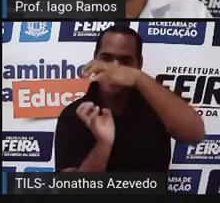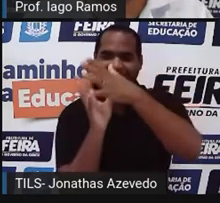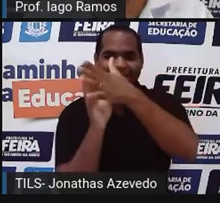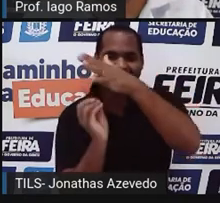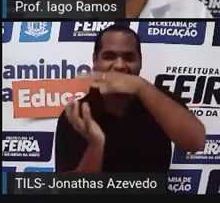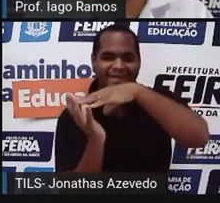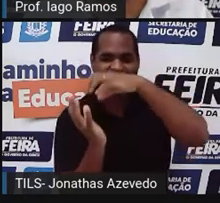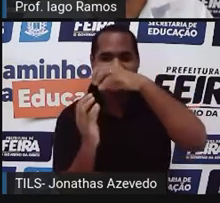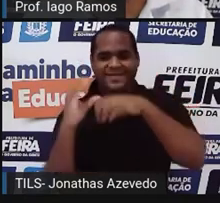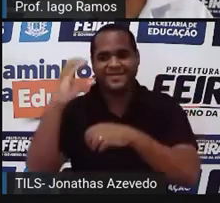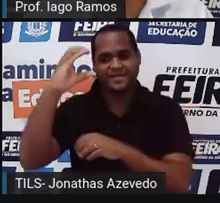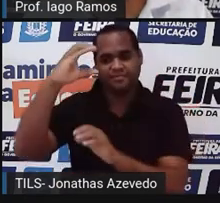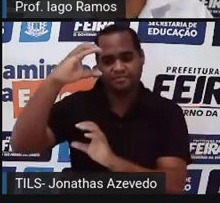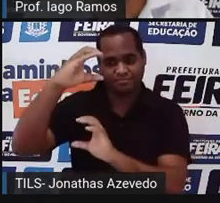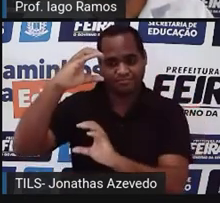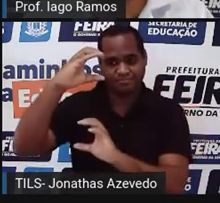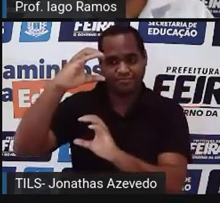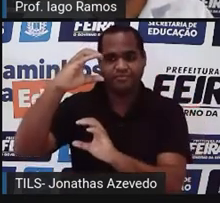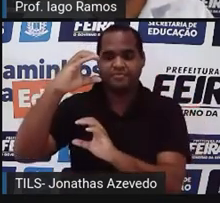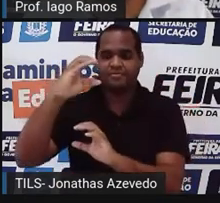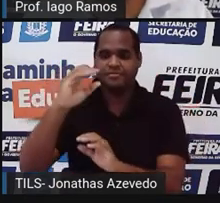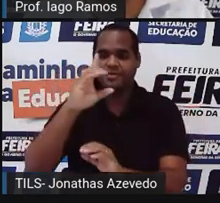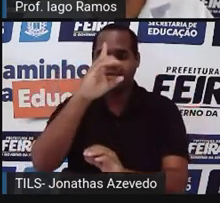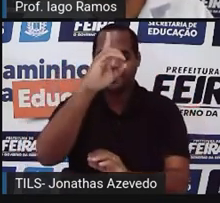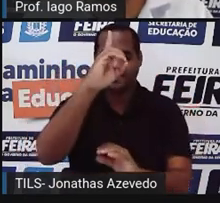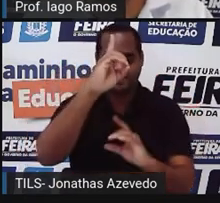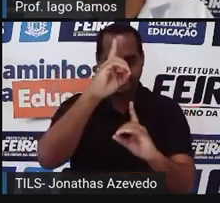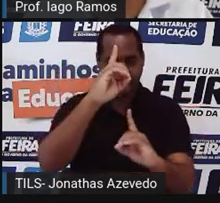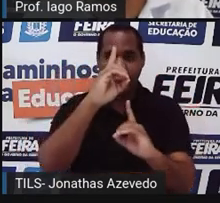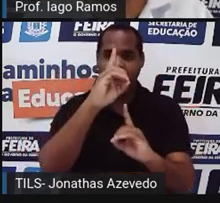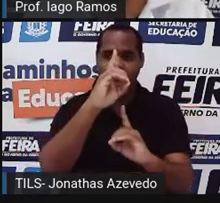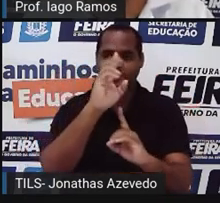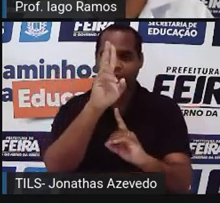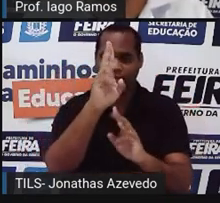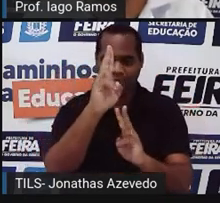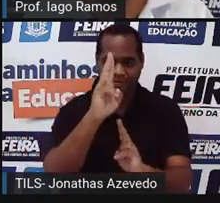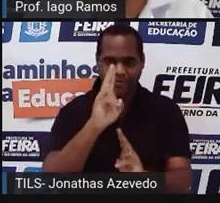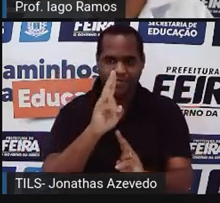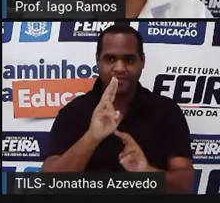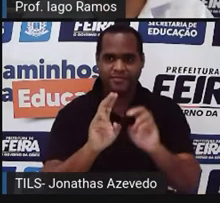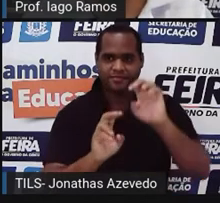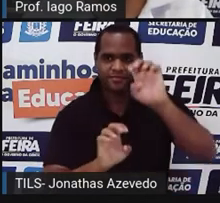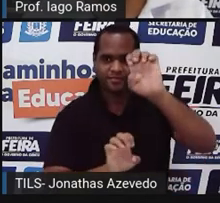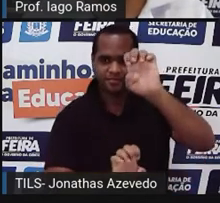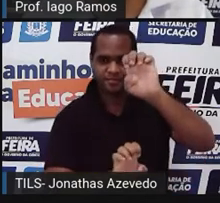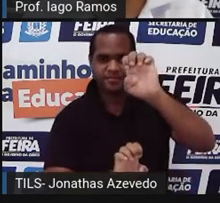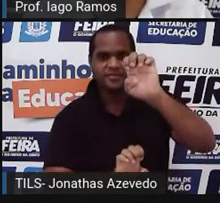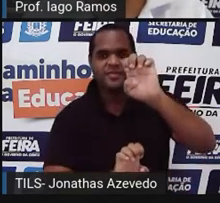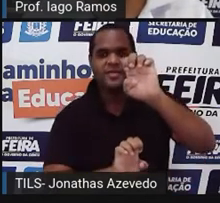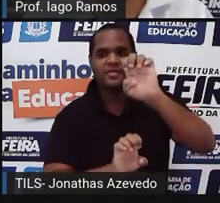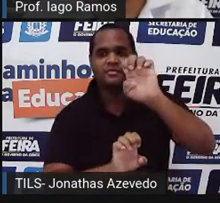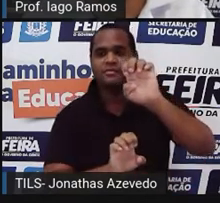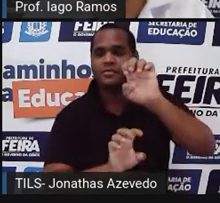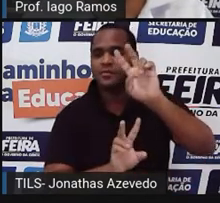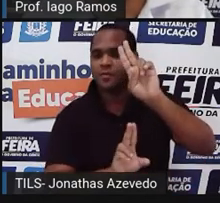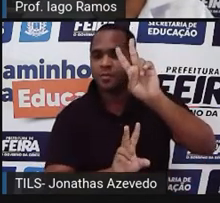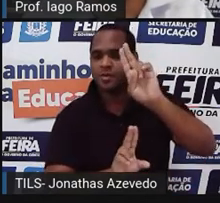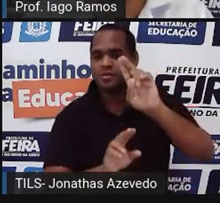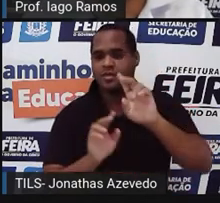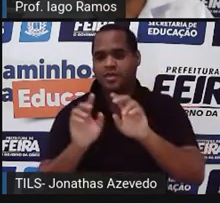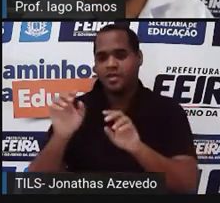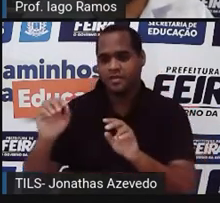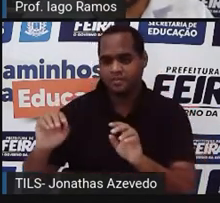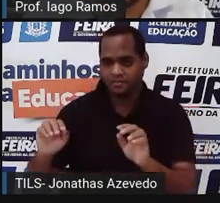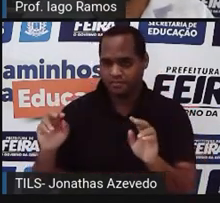C. O ponto D' é reflexo do ponto D. O ponto E', reflexo do ponto E. E isso